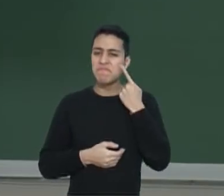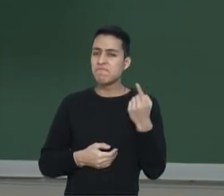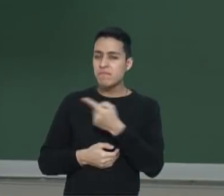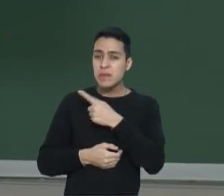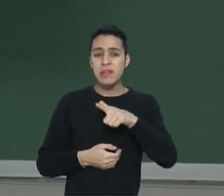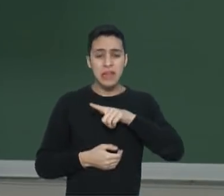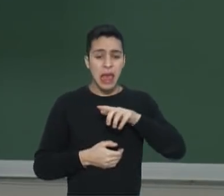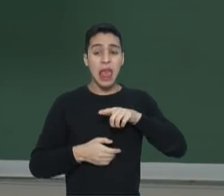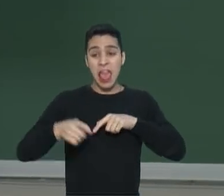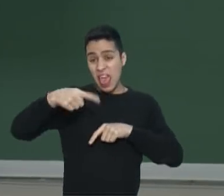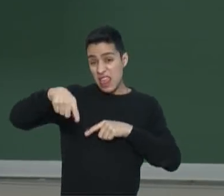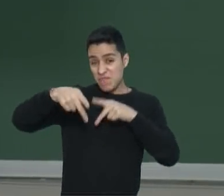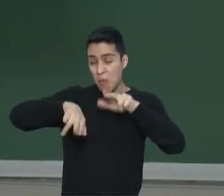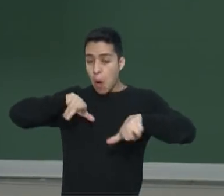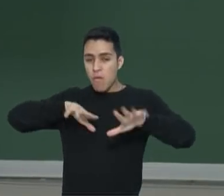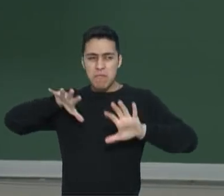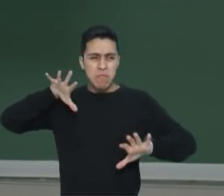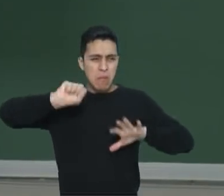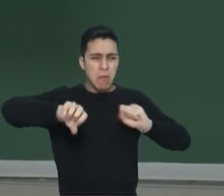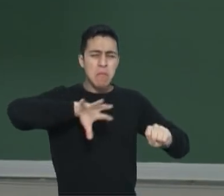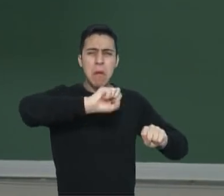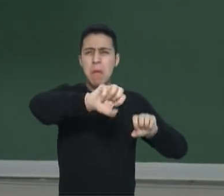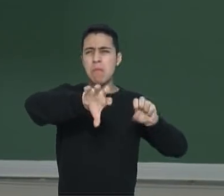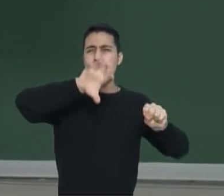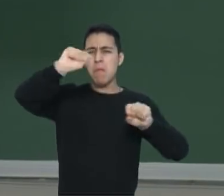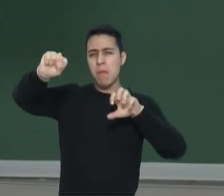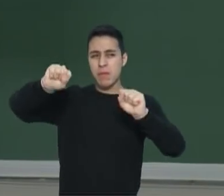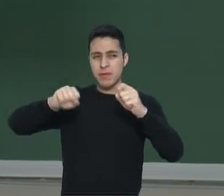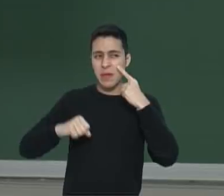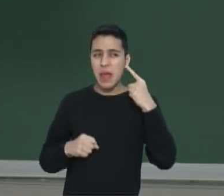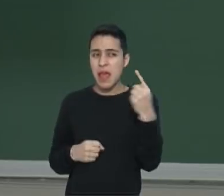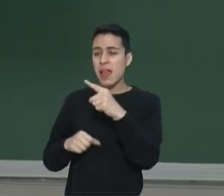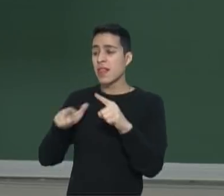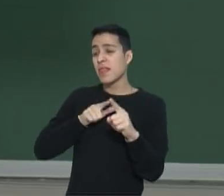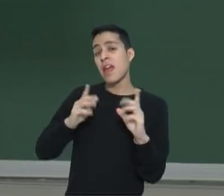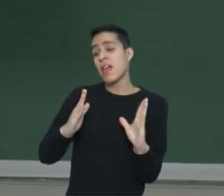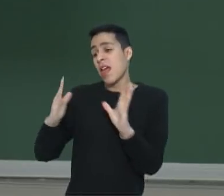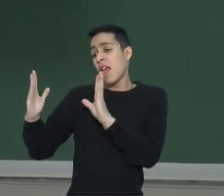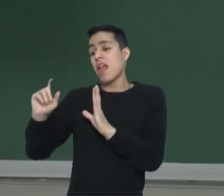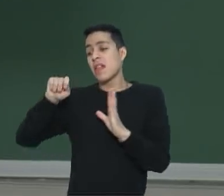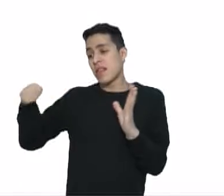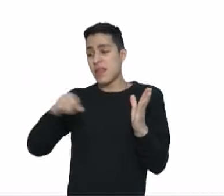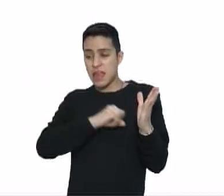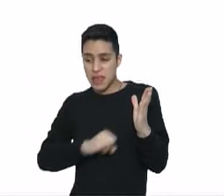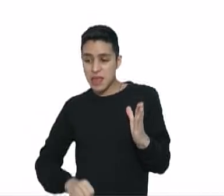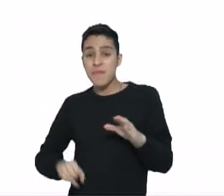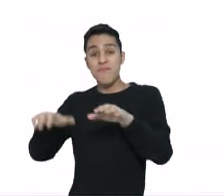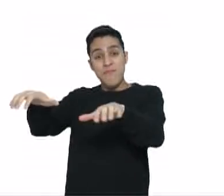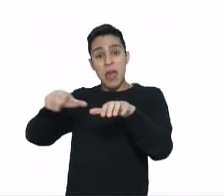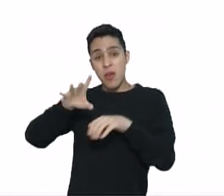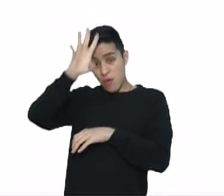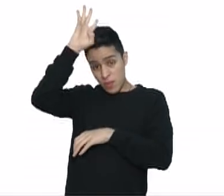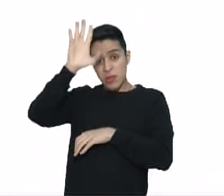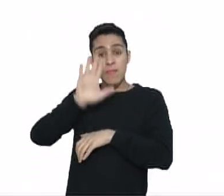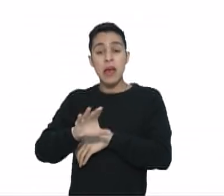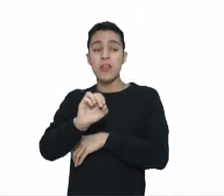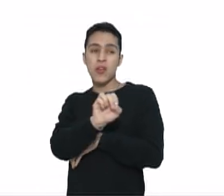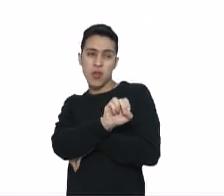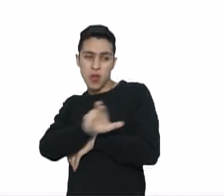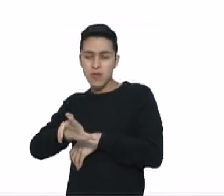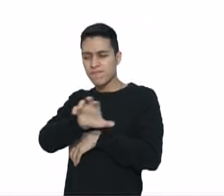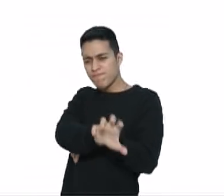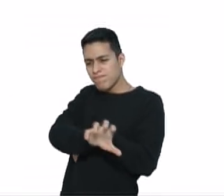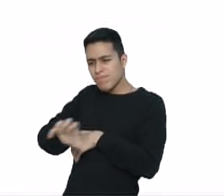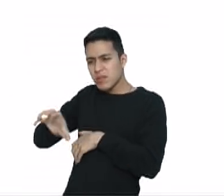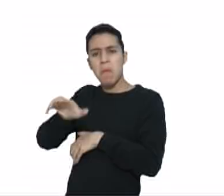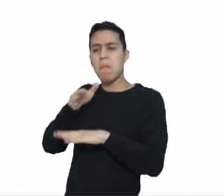eles vão ocupar toda essa região aqui. E aqui a gente tem o Império Romano do Oriente, tá? Que fica aqui